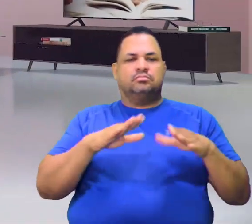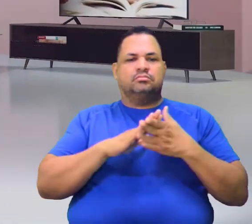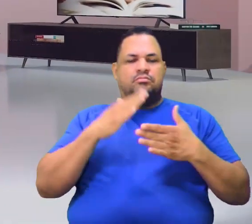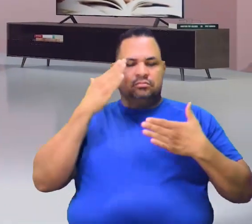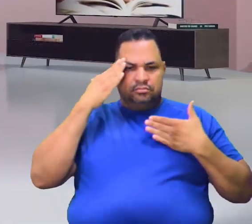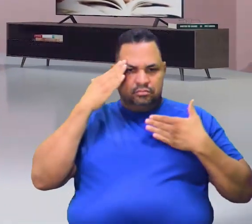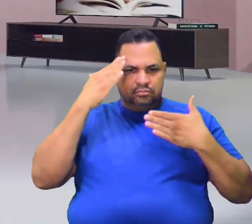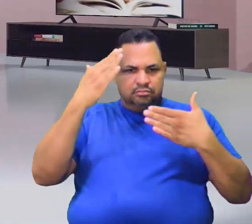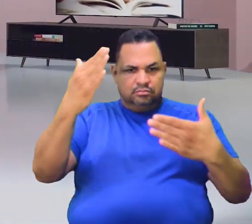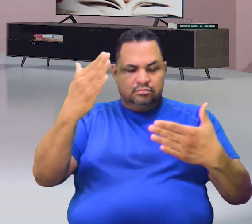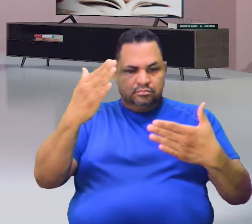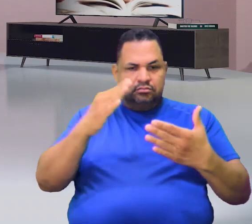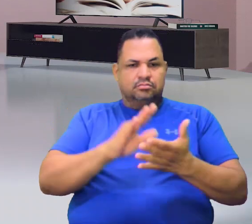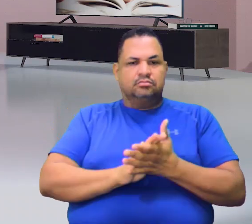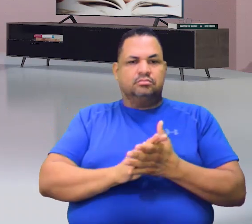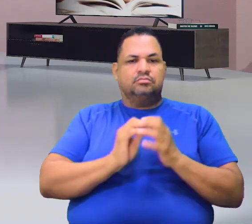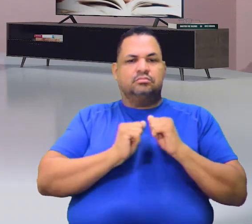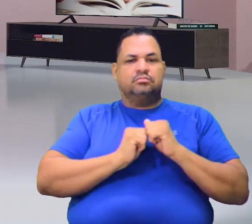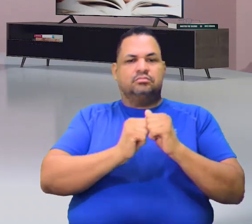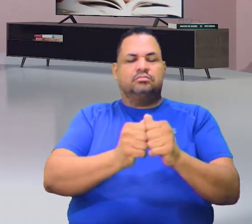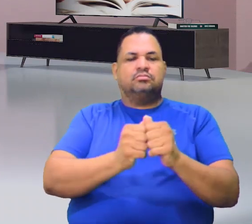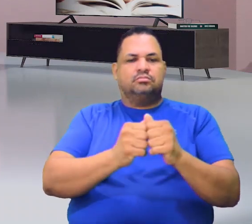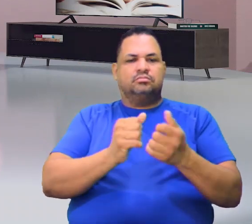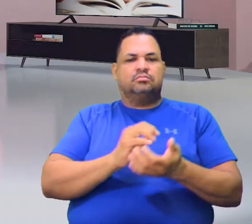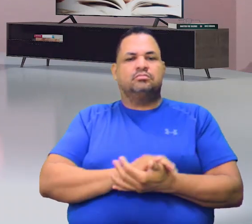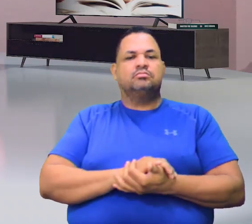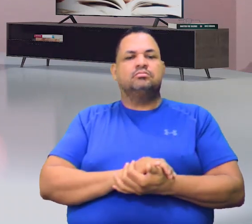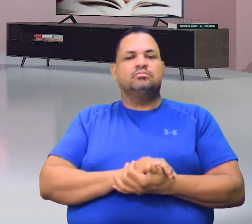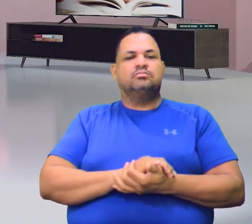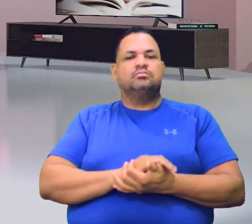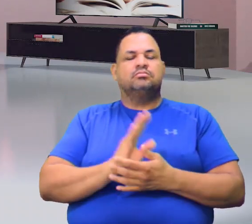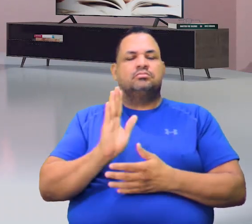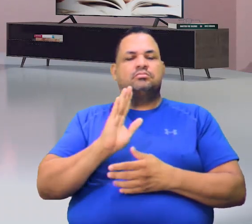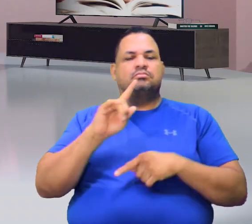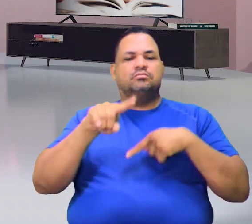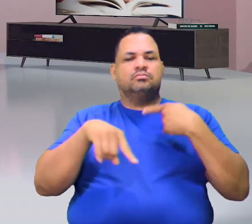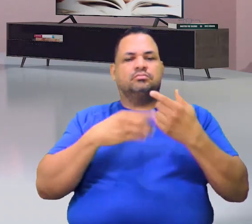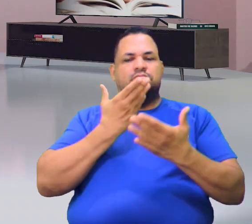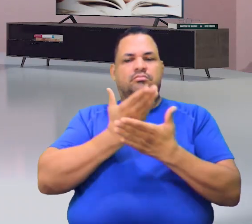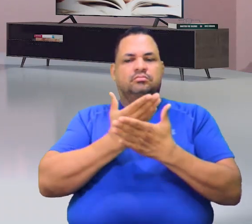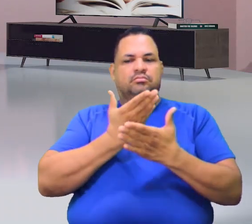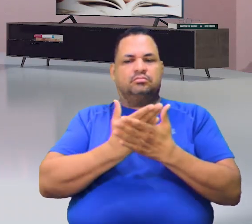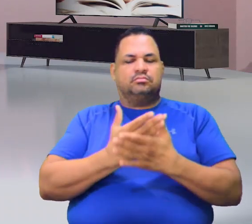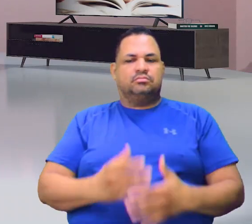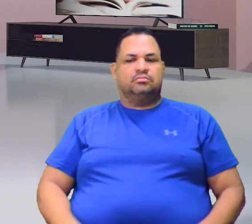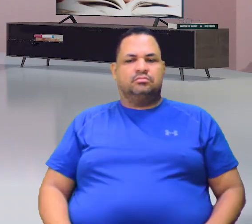Muito obrigada pela companhia de vocês e até a próxima.